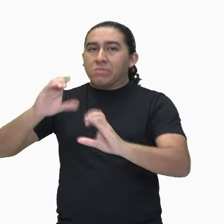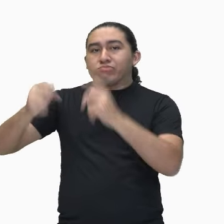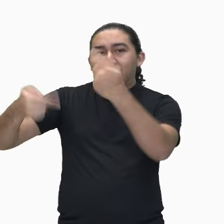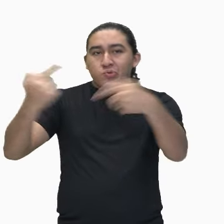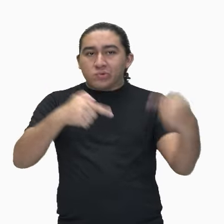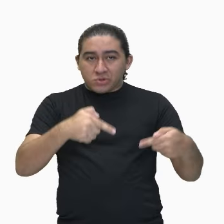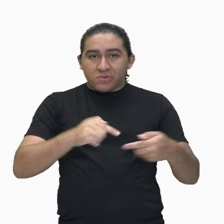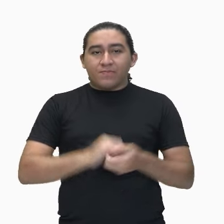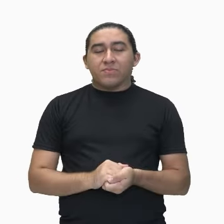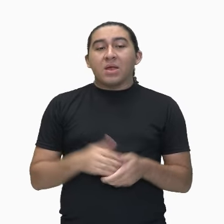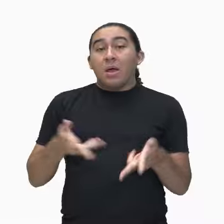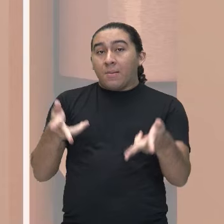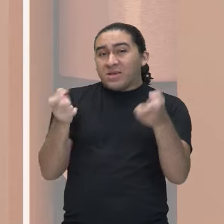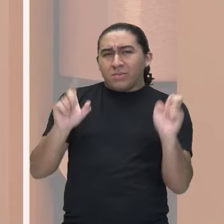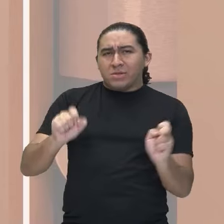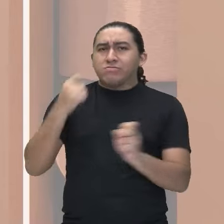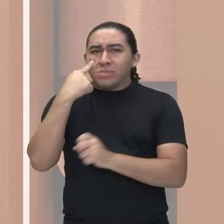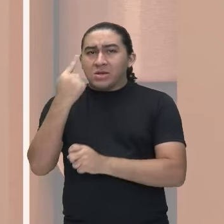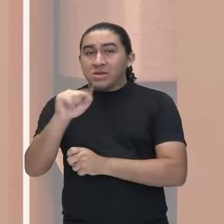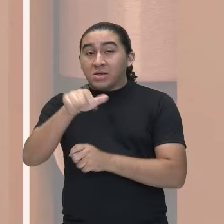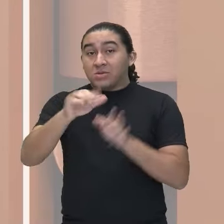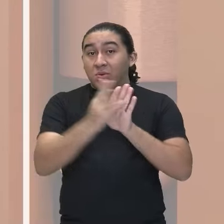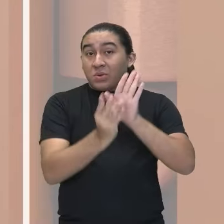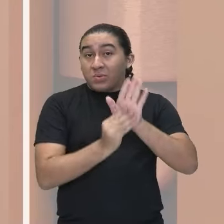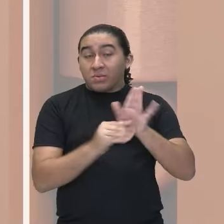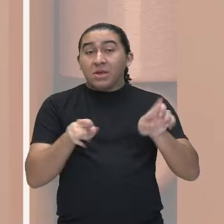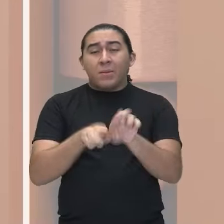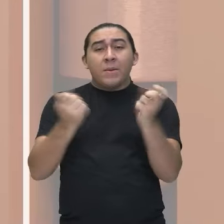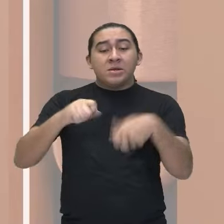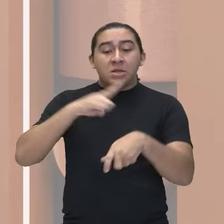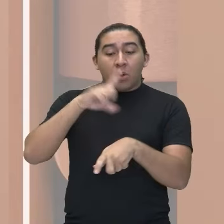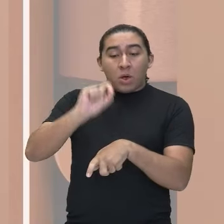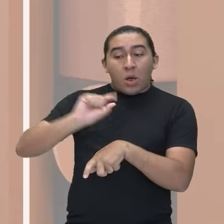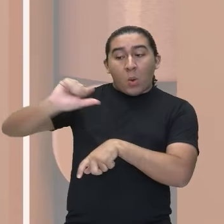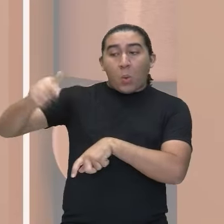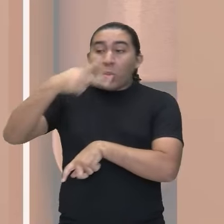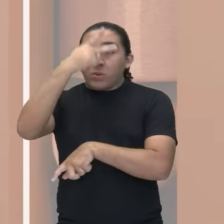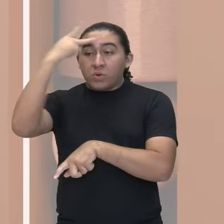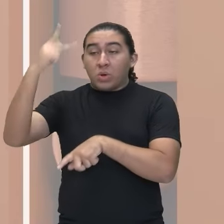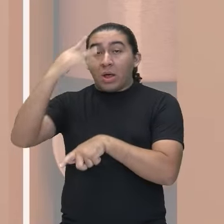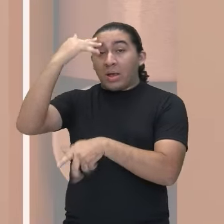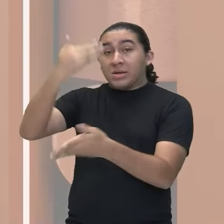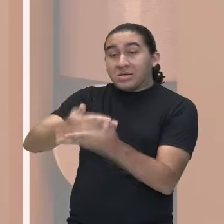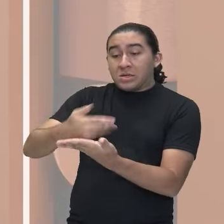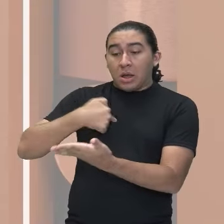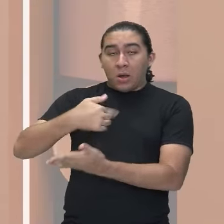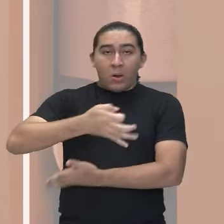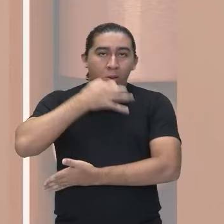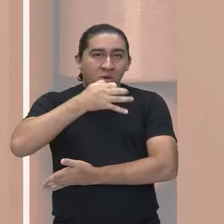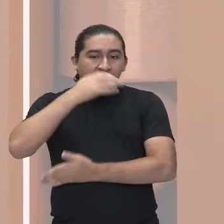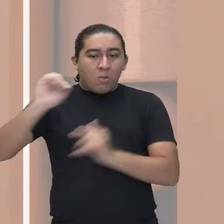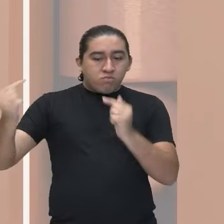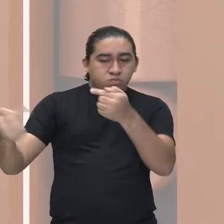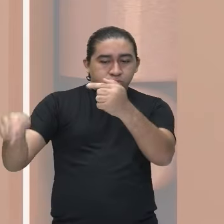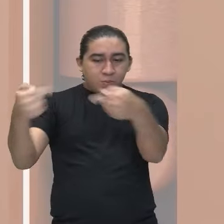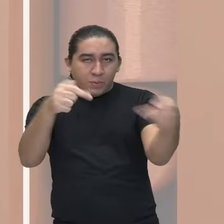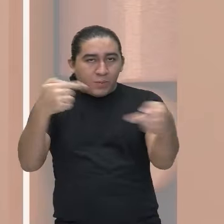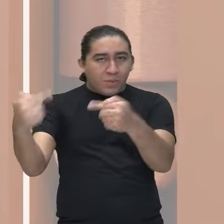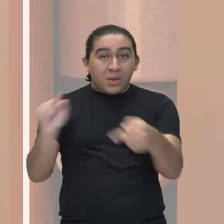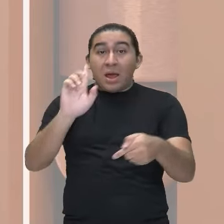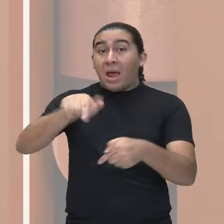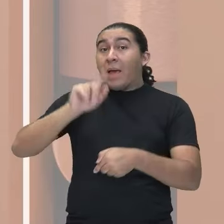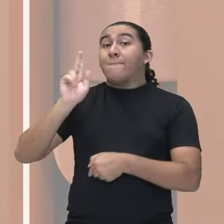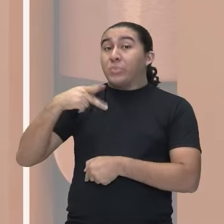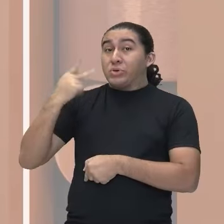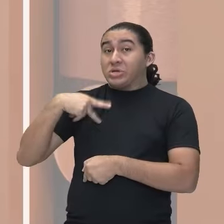discutidos. Olha só que interessante aí, né? Eu preciso convencer o outro Não é verdade? Eu preciso, na política é isso, não é isso?